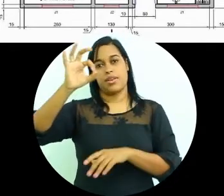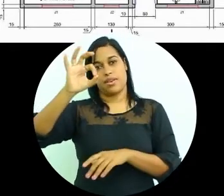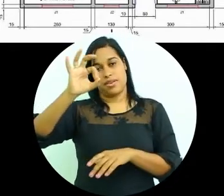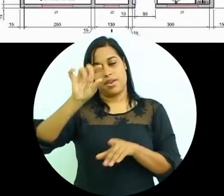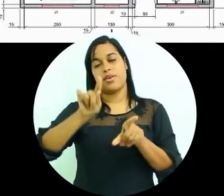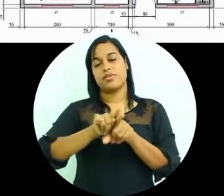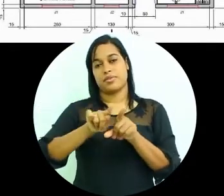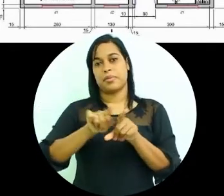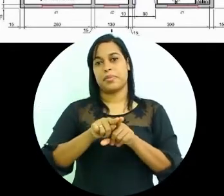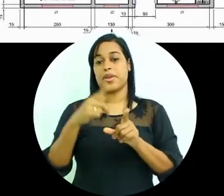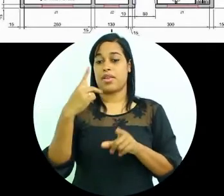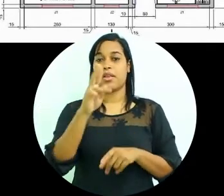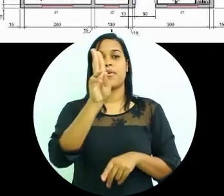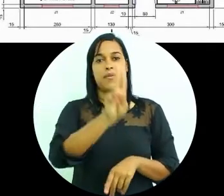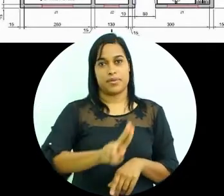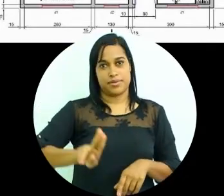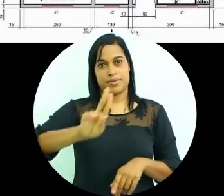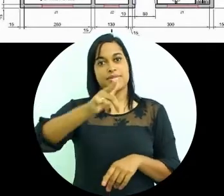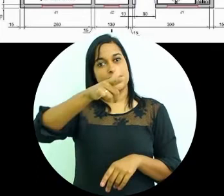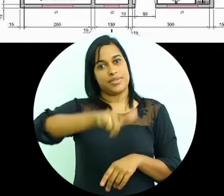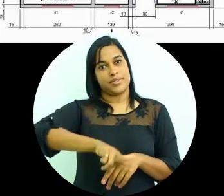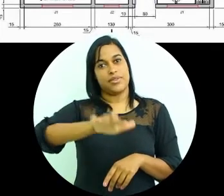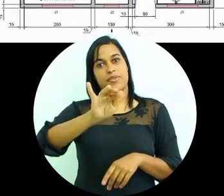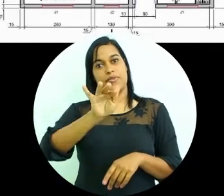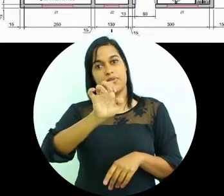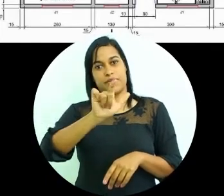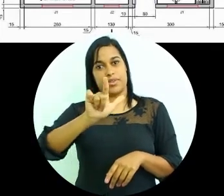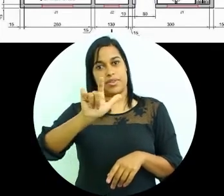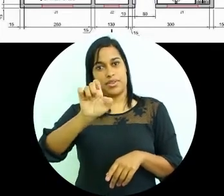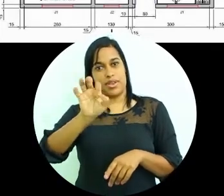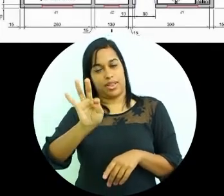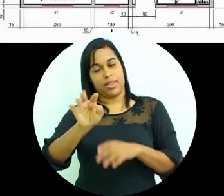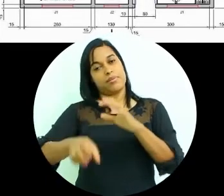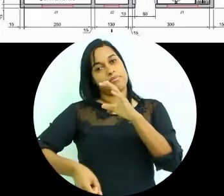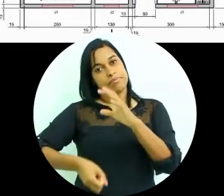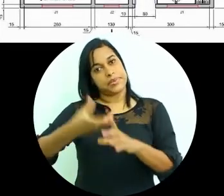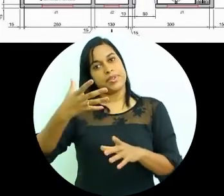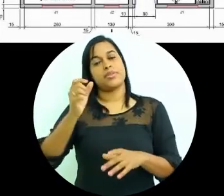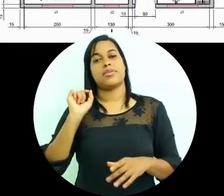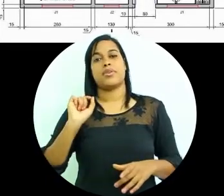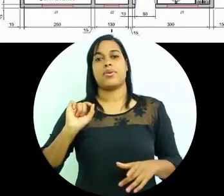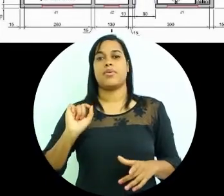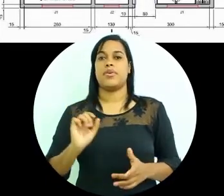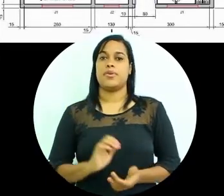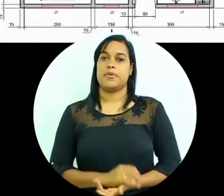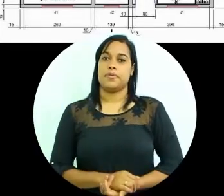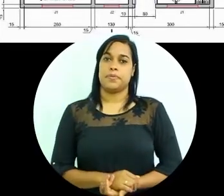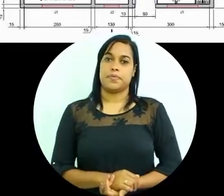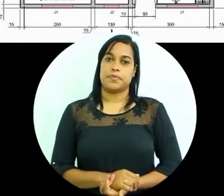graus aqui. E vou utilizar novamente a ferramenta de Fillet para criar